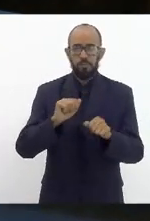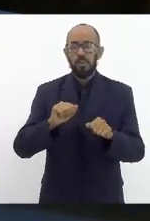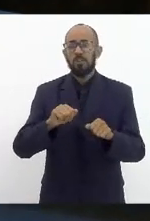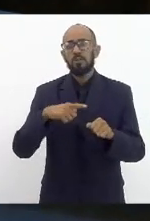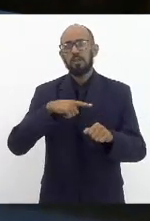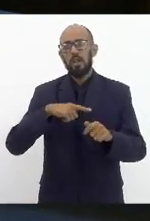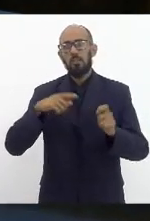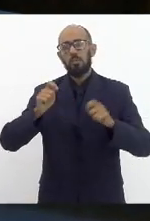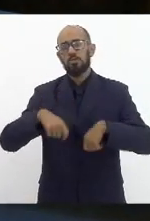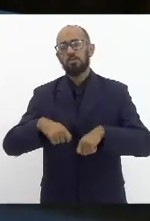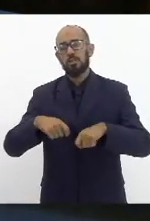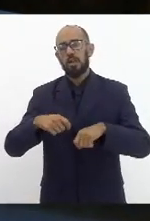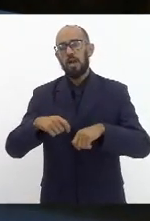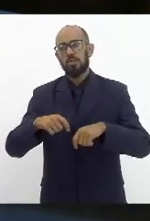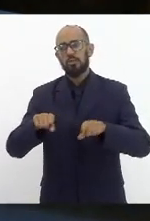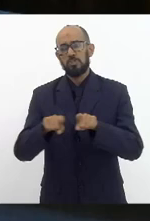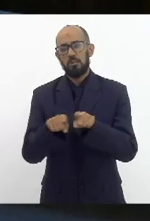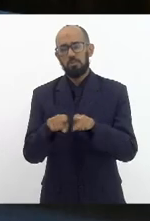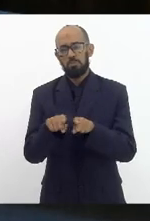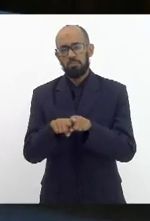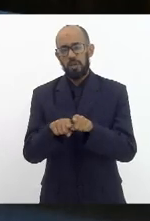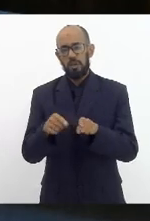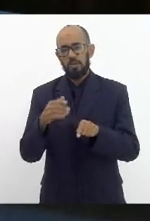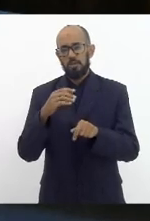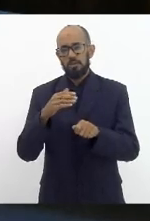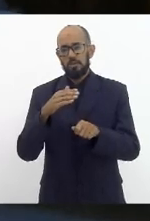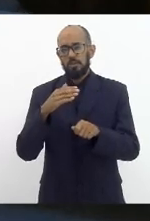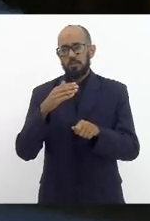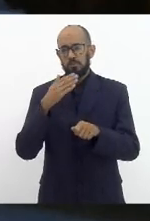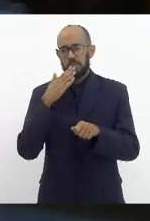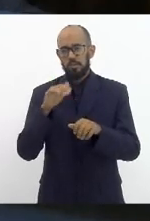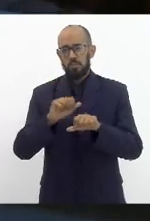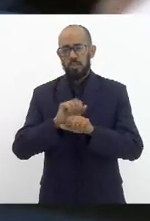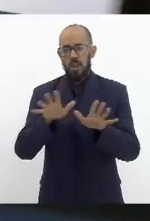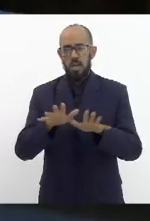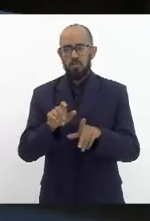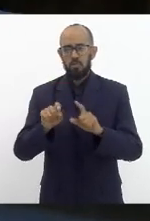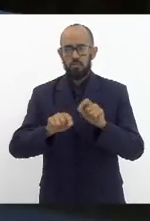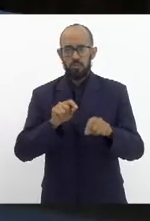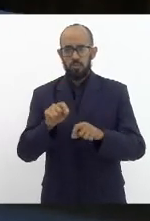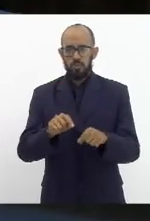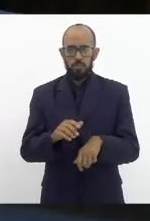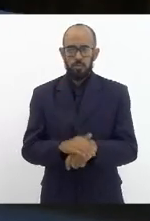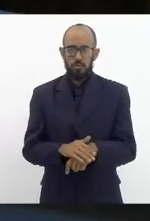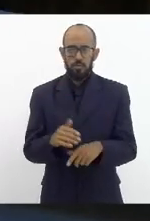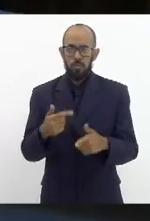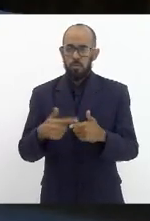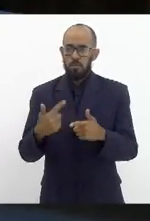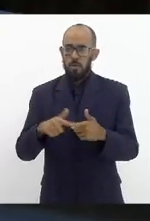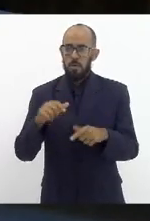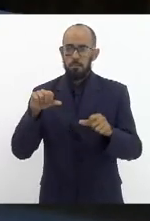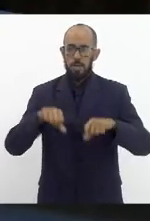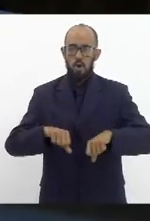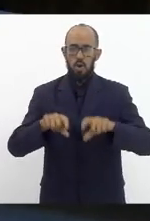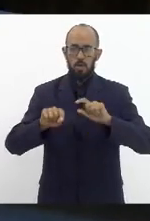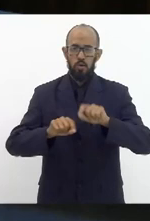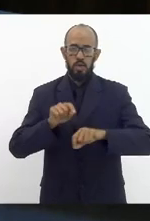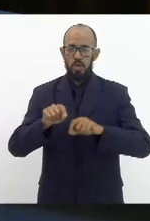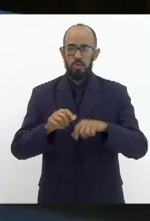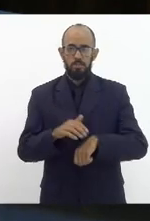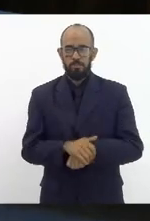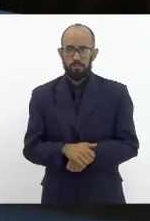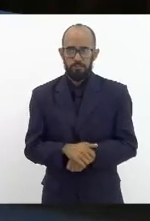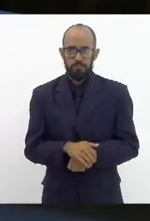um pouquinho além e chamar, no caso claro aqui, ó, esse caso é o mais emblemático de todos, no caso